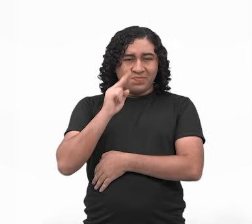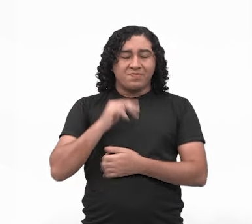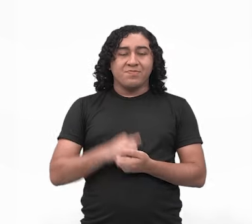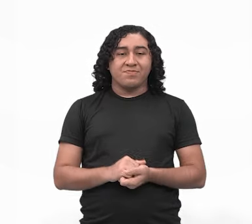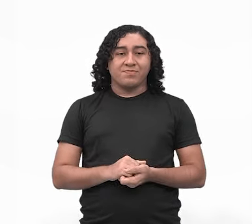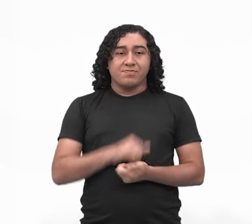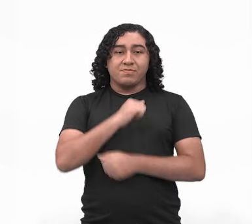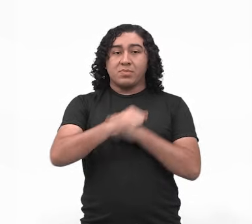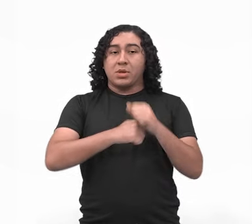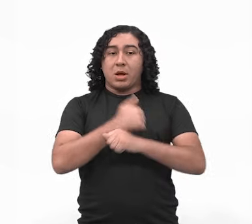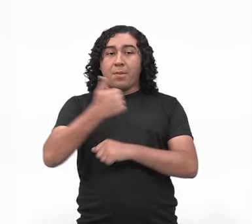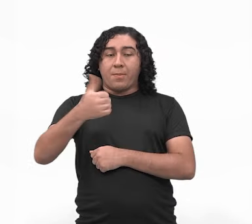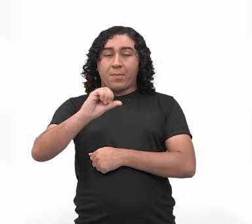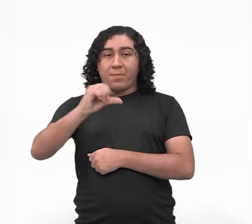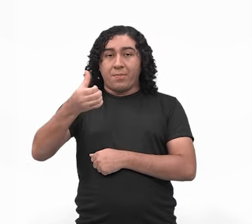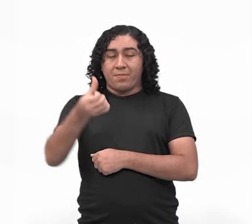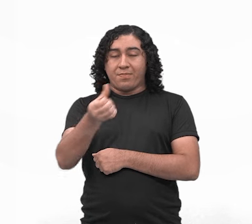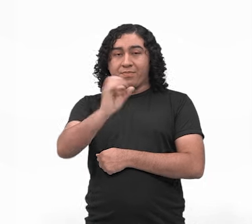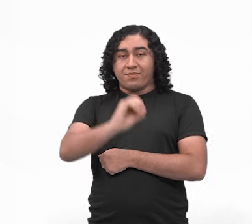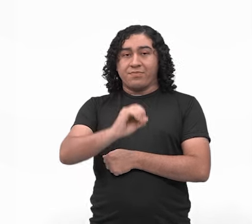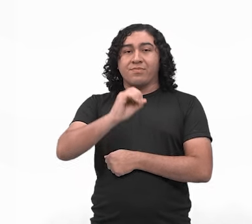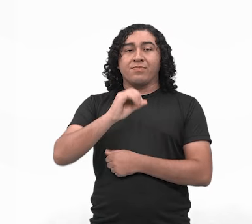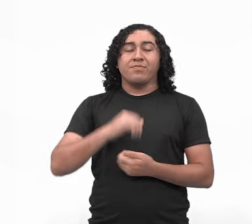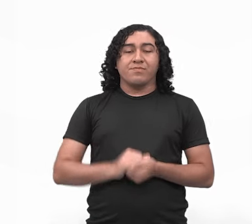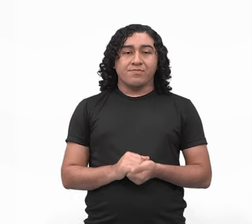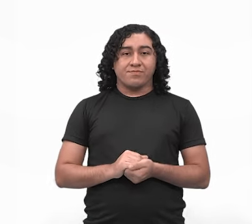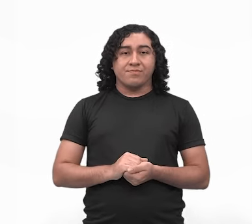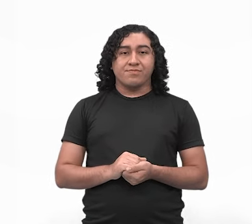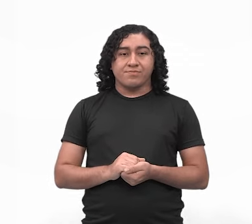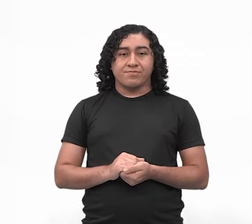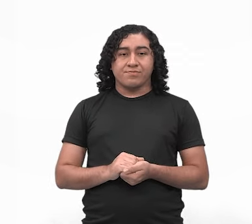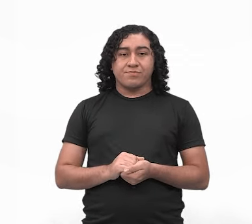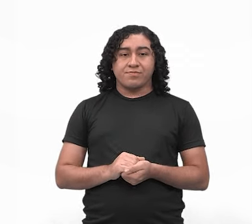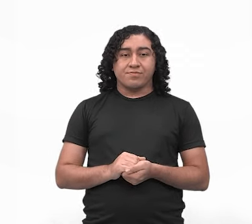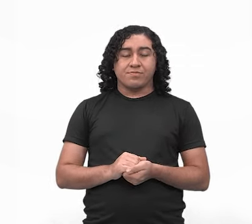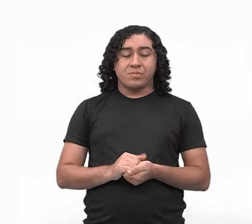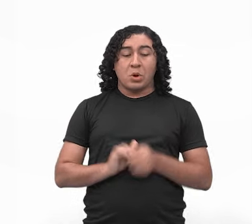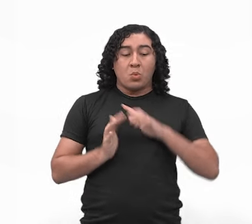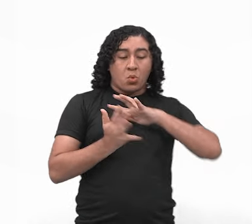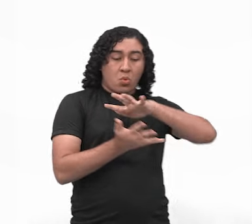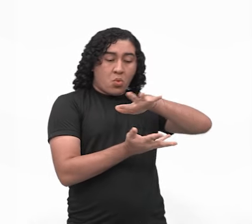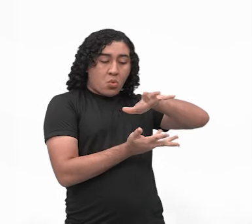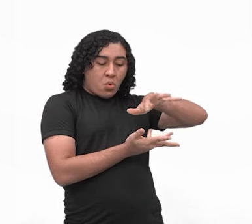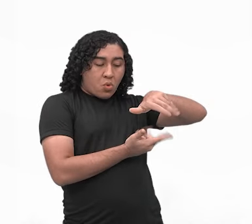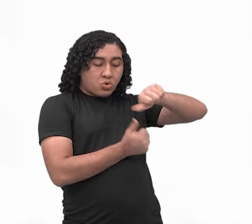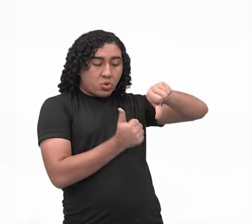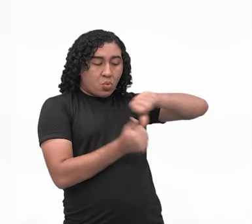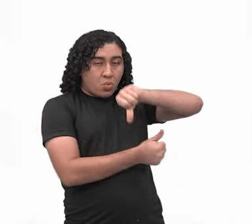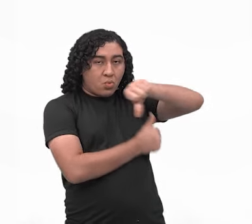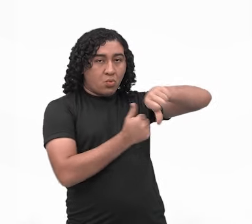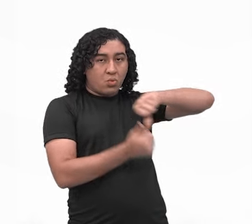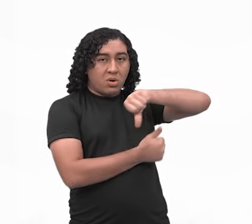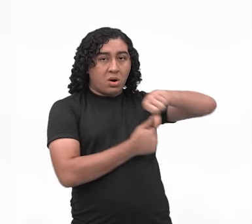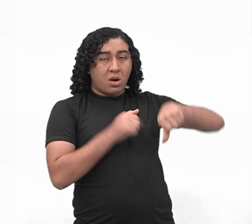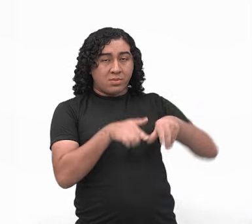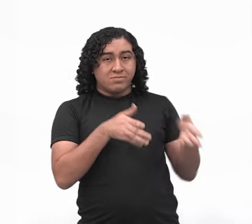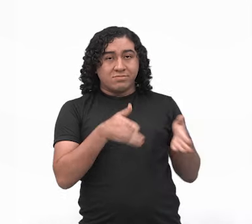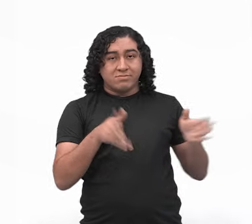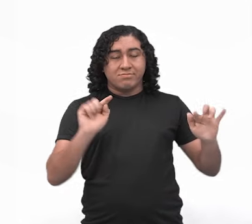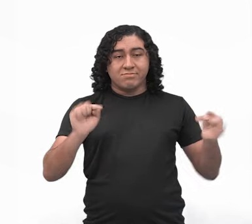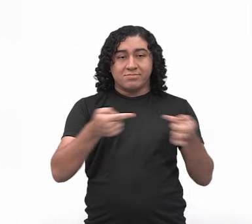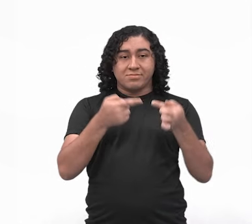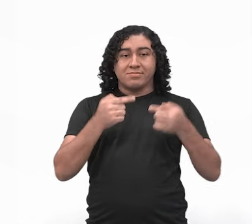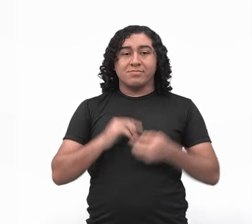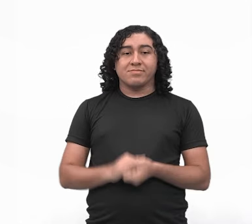de 1960, onde o mundo, né, passava por transformações desse período, certo? E